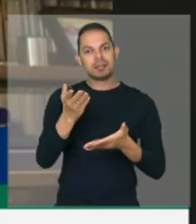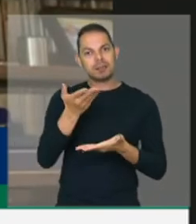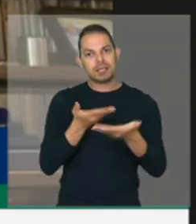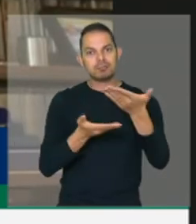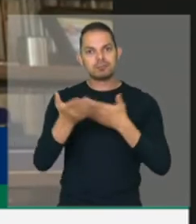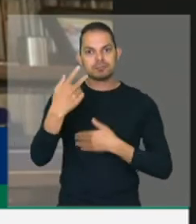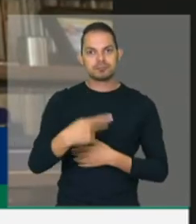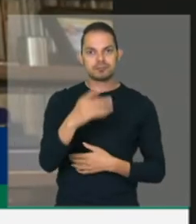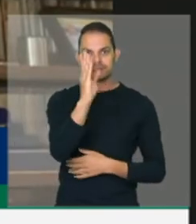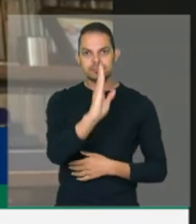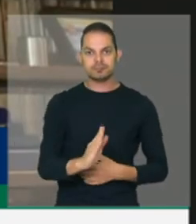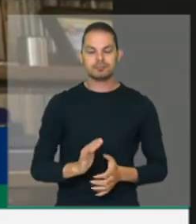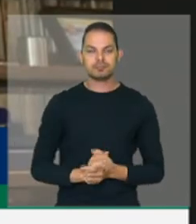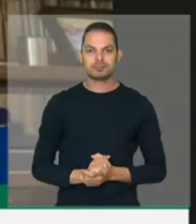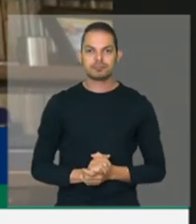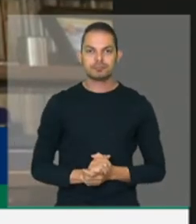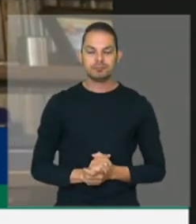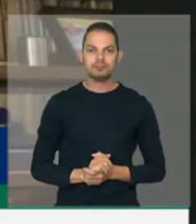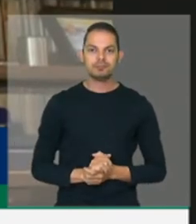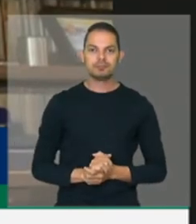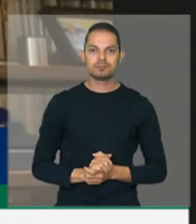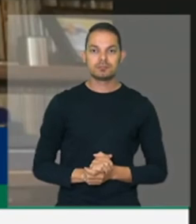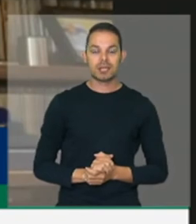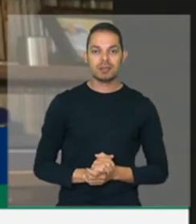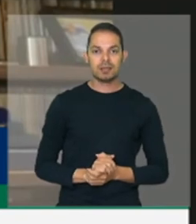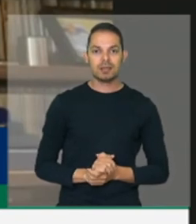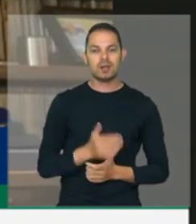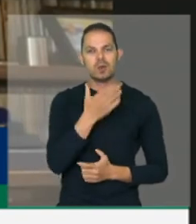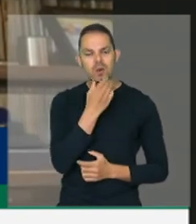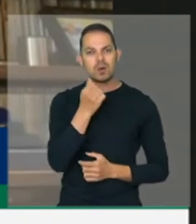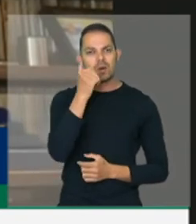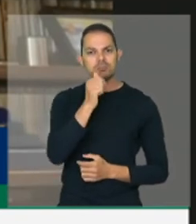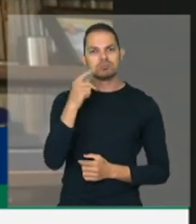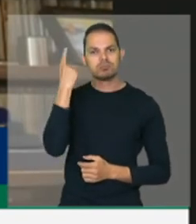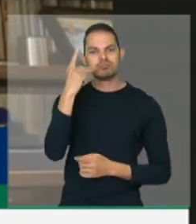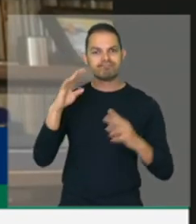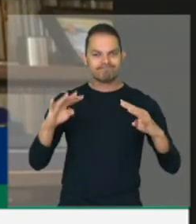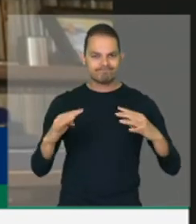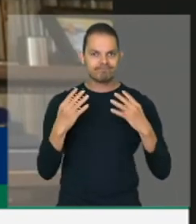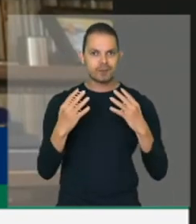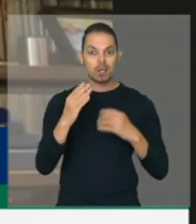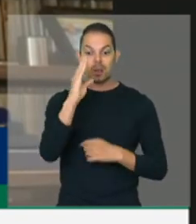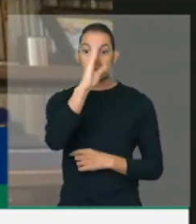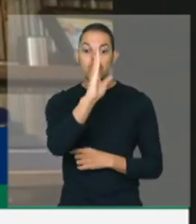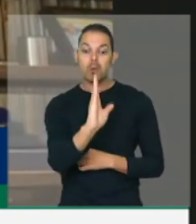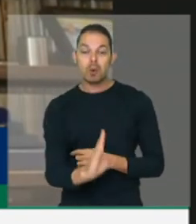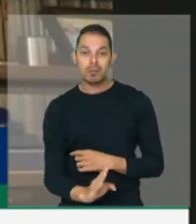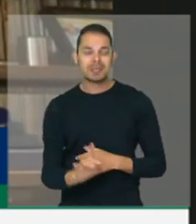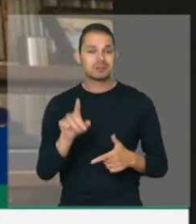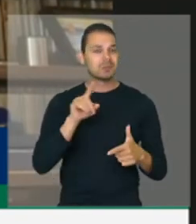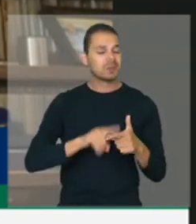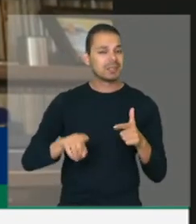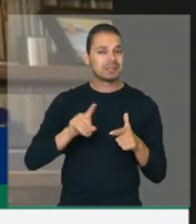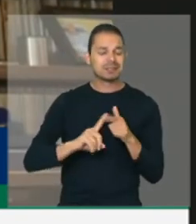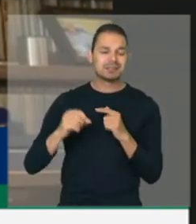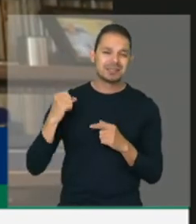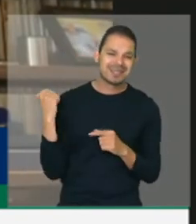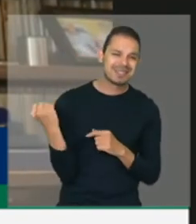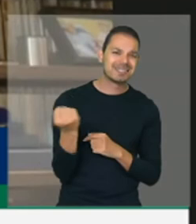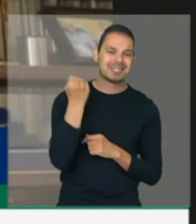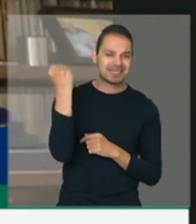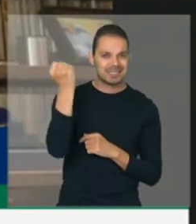de Direito. O Brasil, senhoras e senhores parlamentares, vive uma crise de grandes proporções,